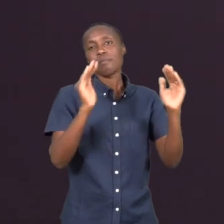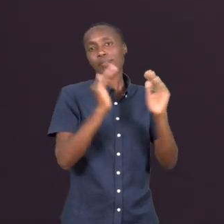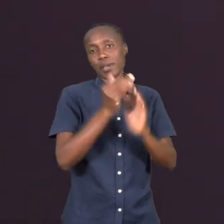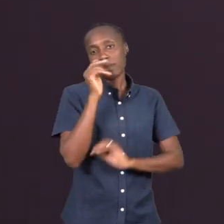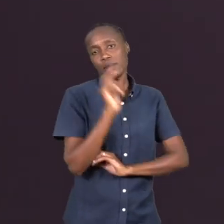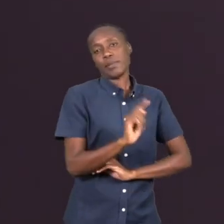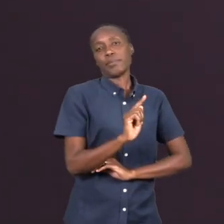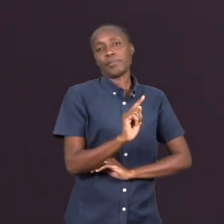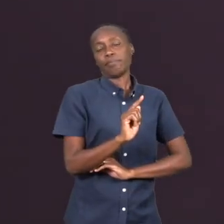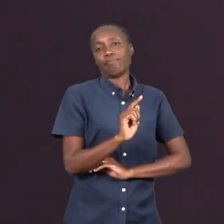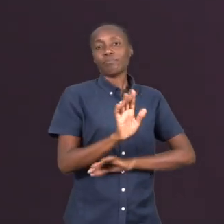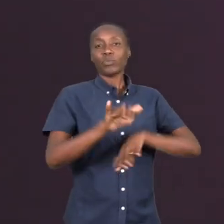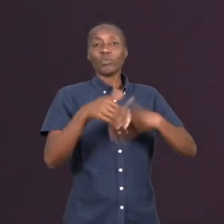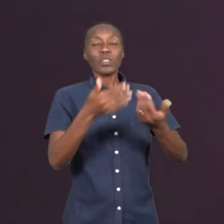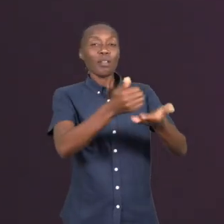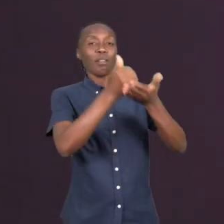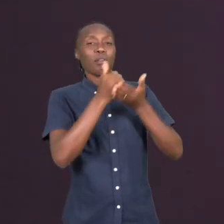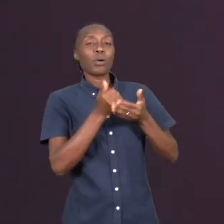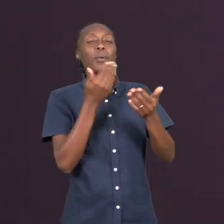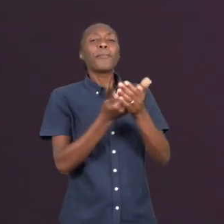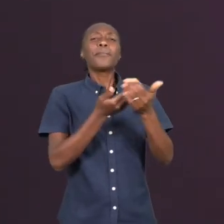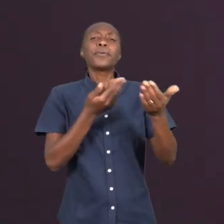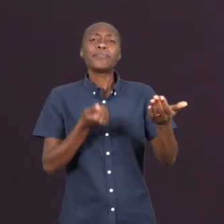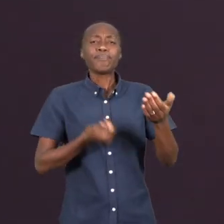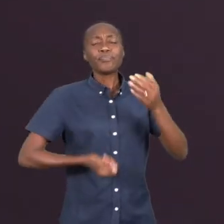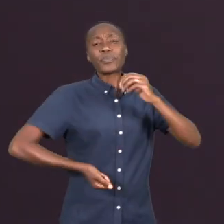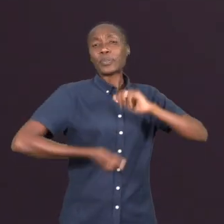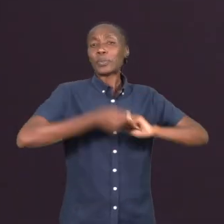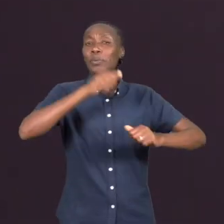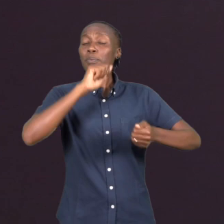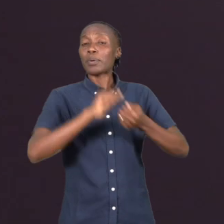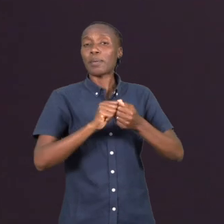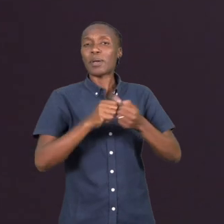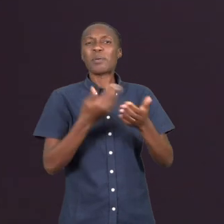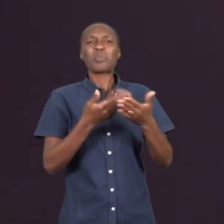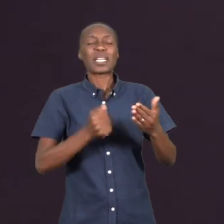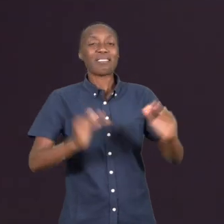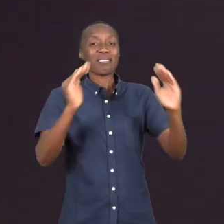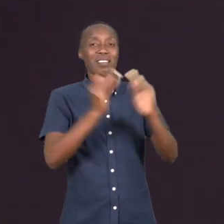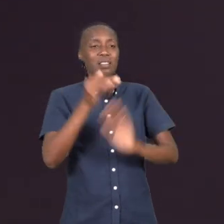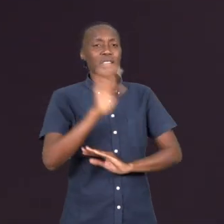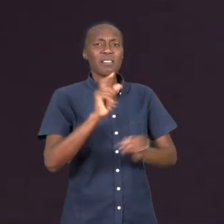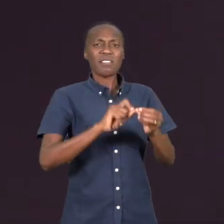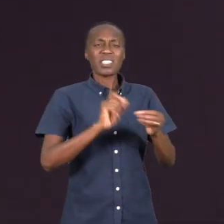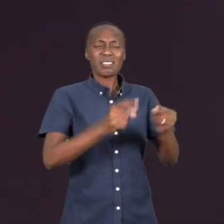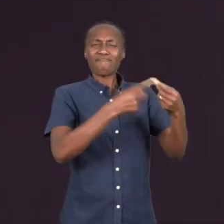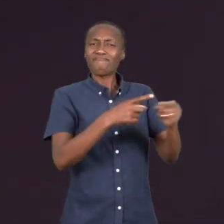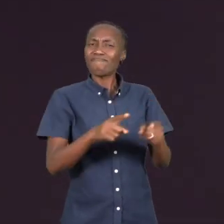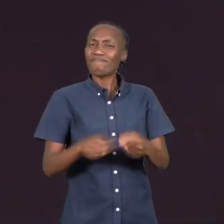Com auxílio, eu me refiro à colaboração, porque o problema não são necessariamente as tarefas por se